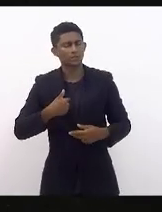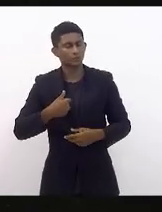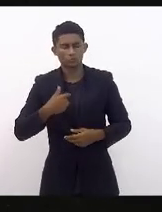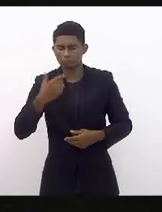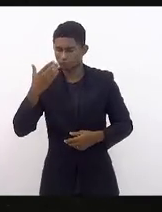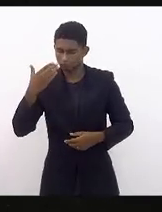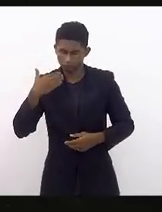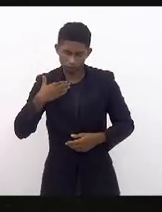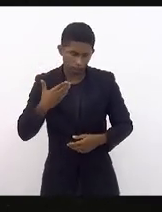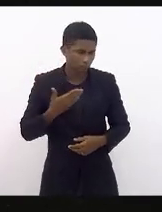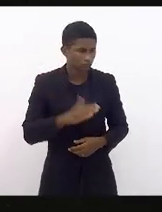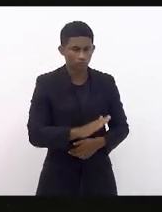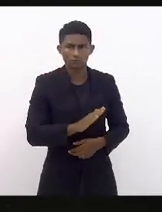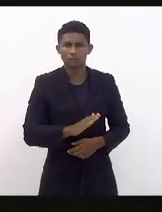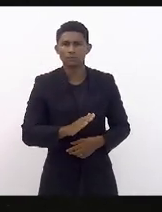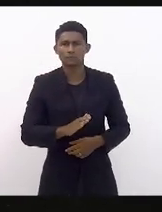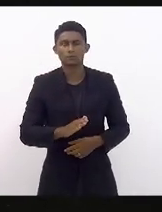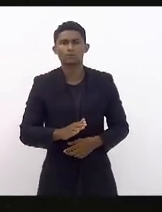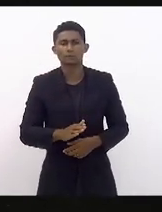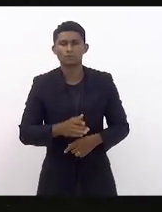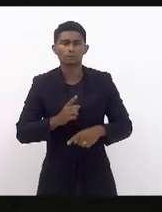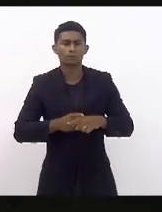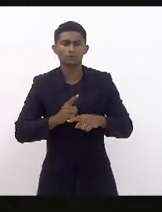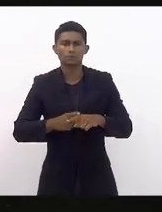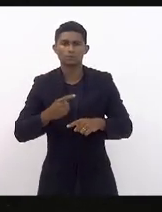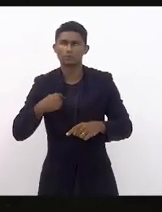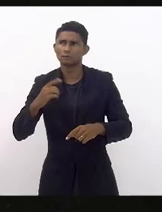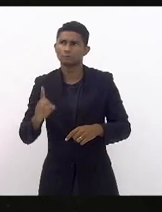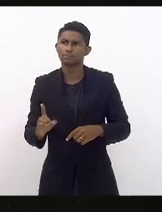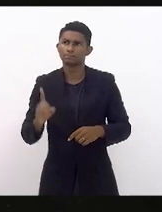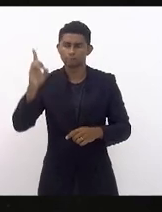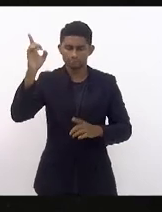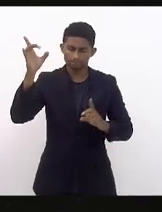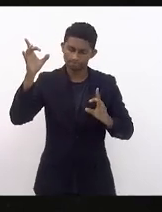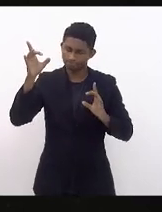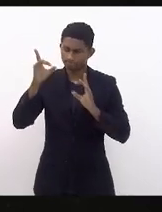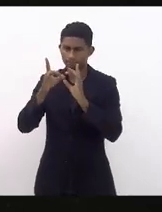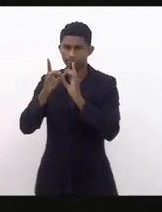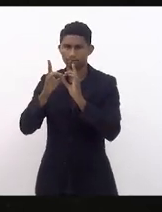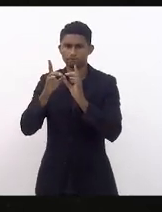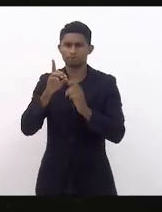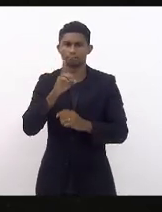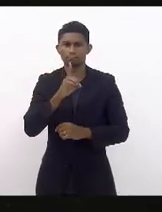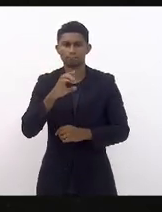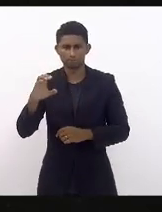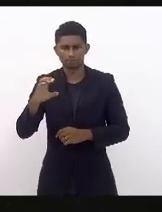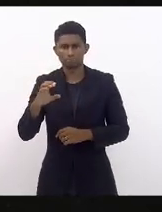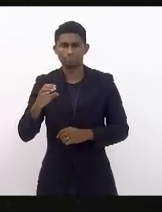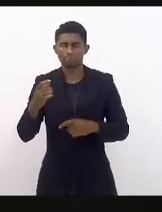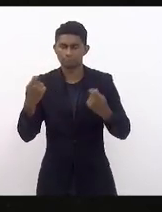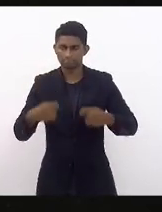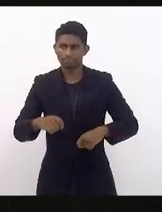rechacei, porque eu era sou um servo de Deus, um diácono, e tinha que testemunhar a palavra de Deus.